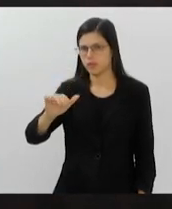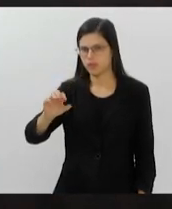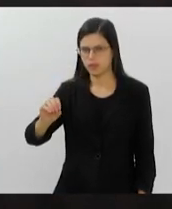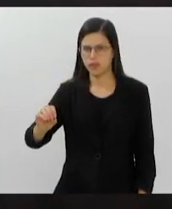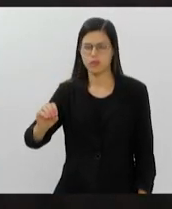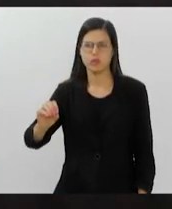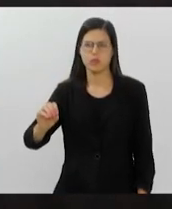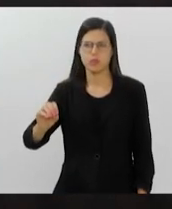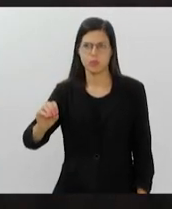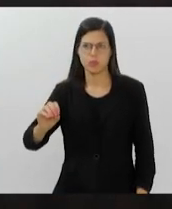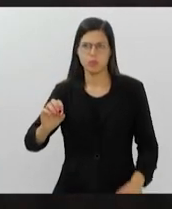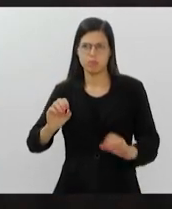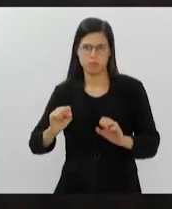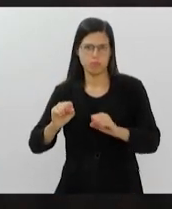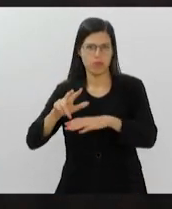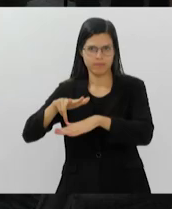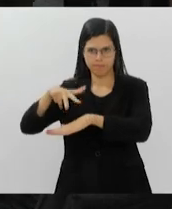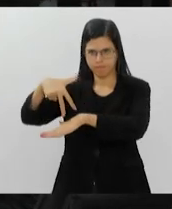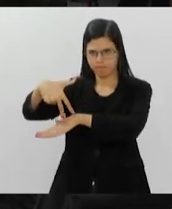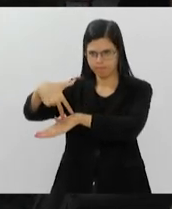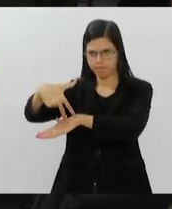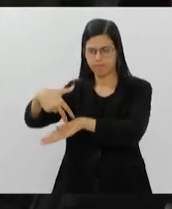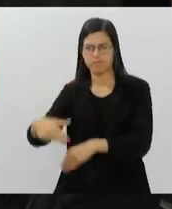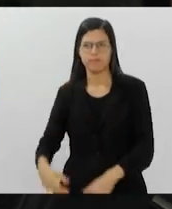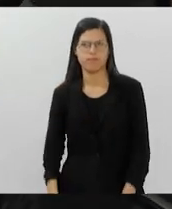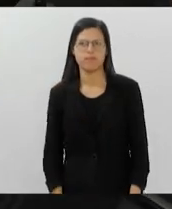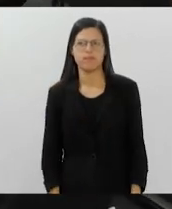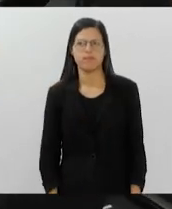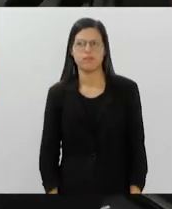tribuna? Pode usar a tribuna, por favor.